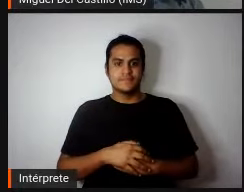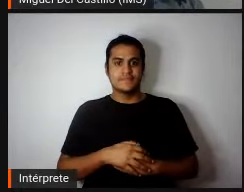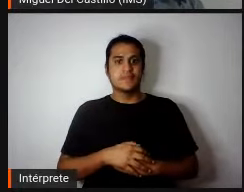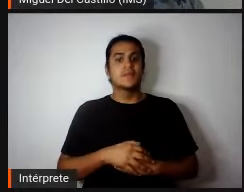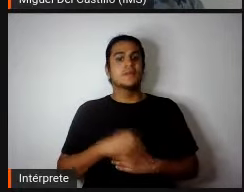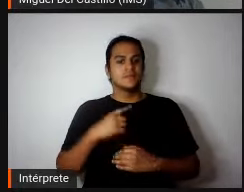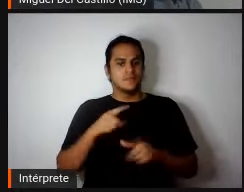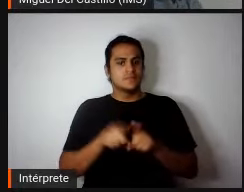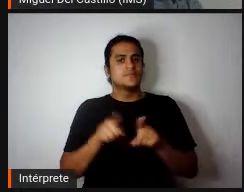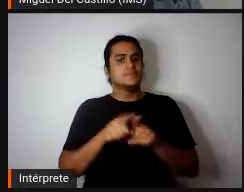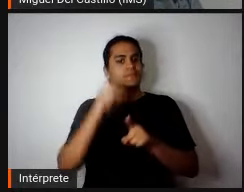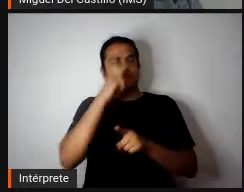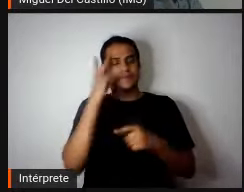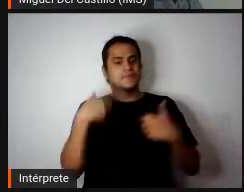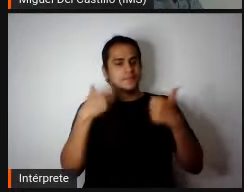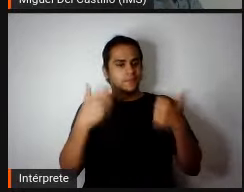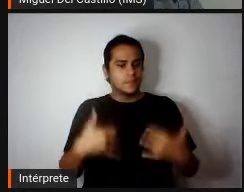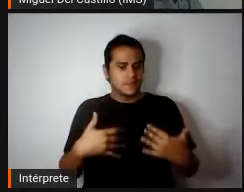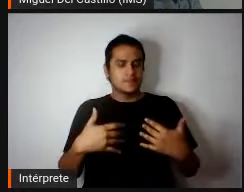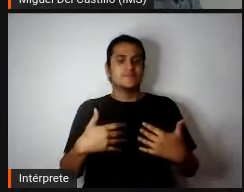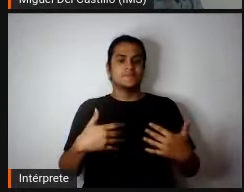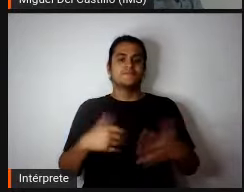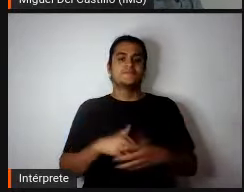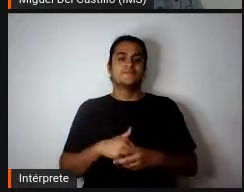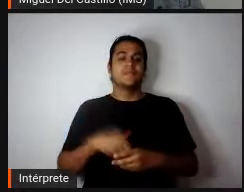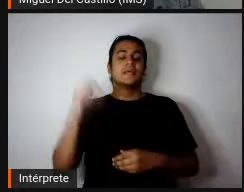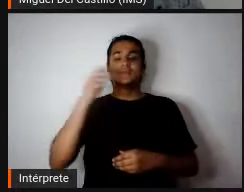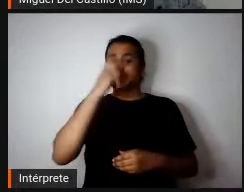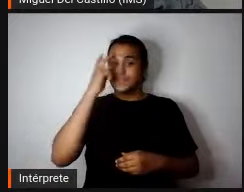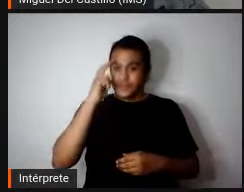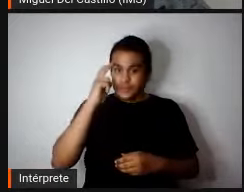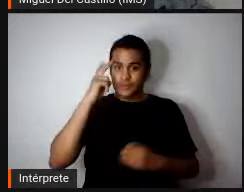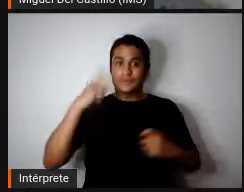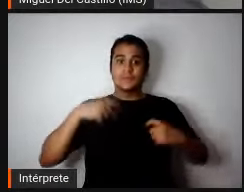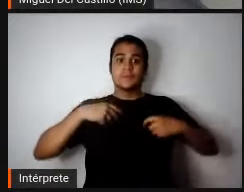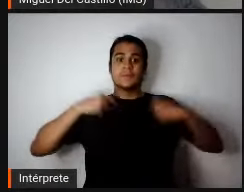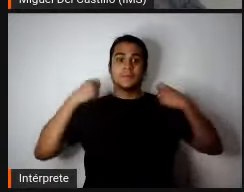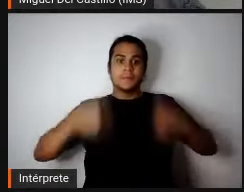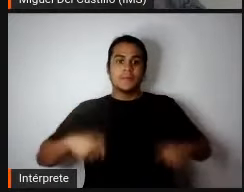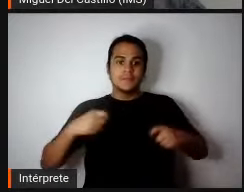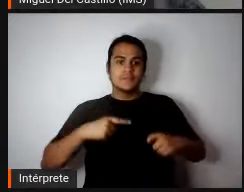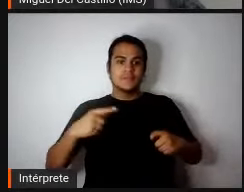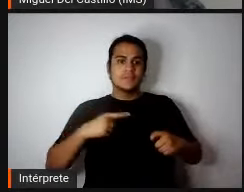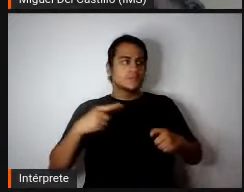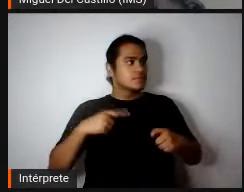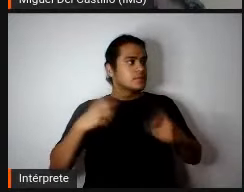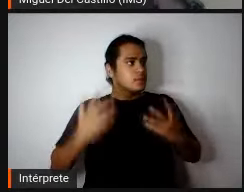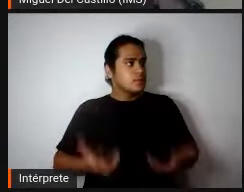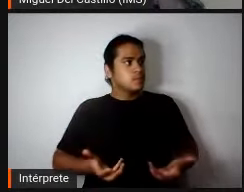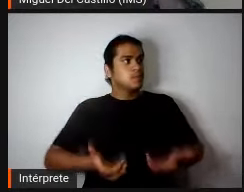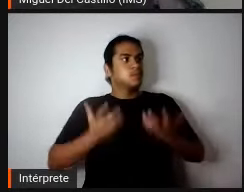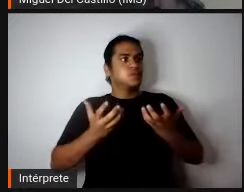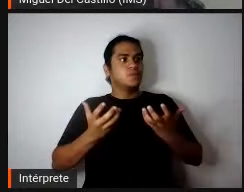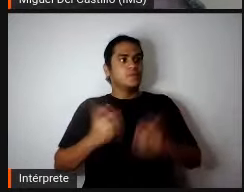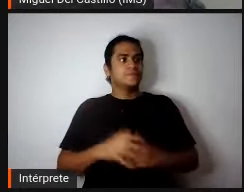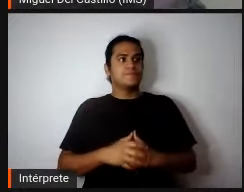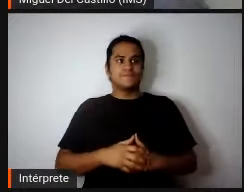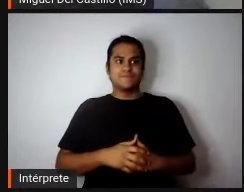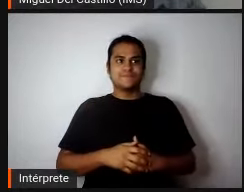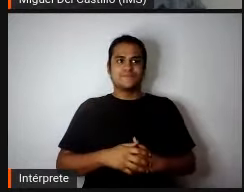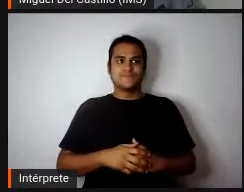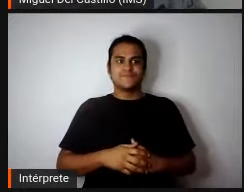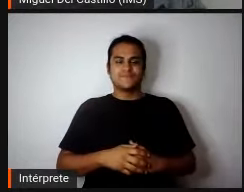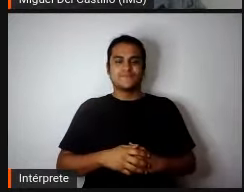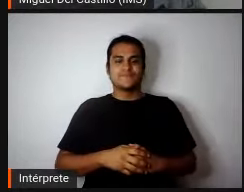dizendo que as pessoas precisam de um boost, precisam de... E